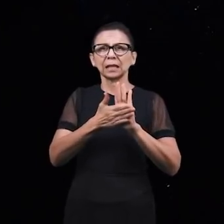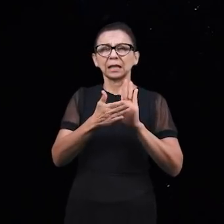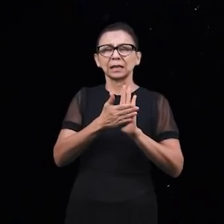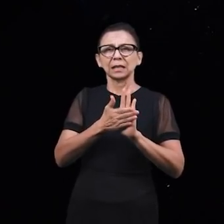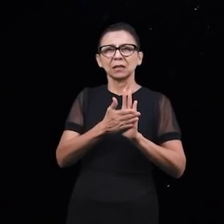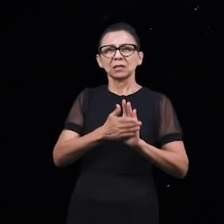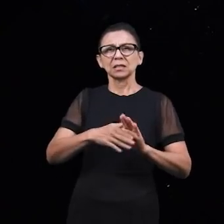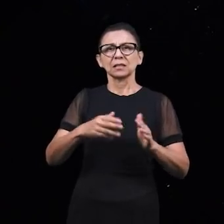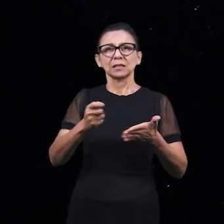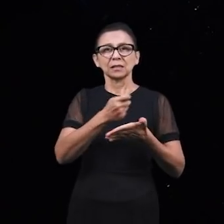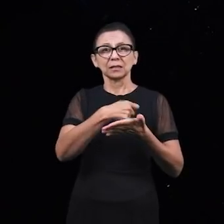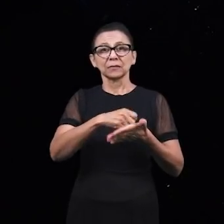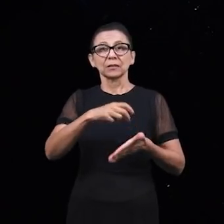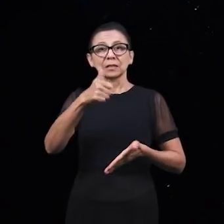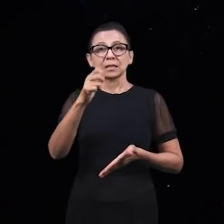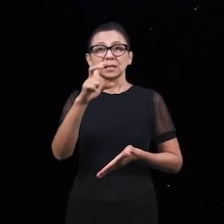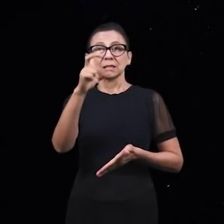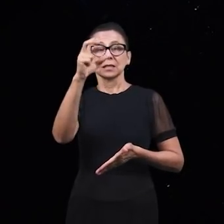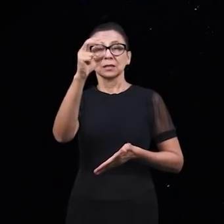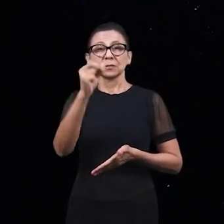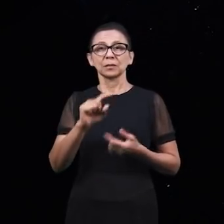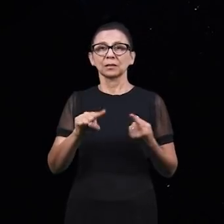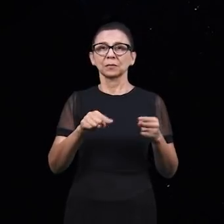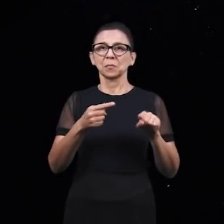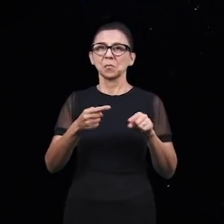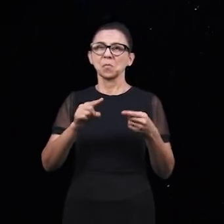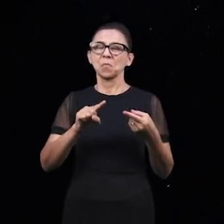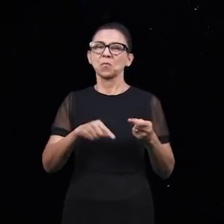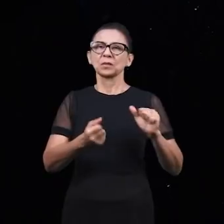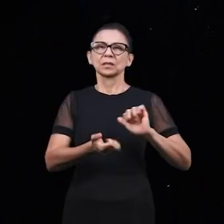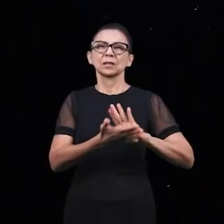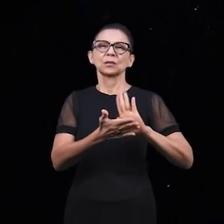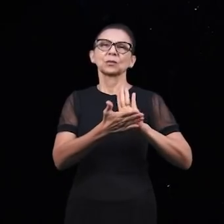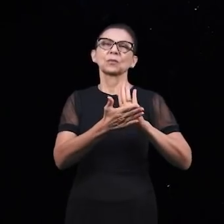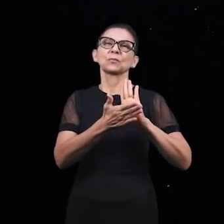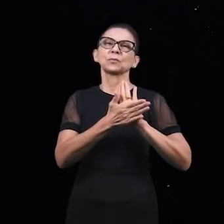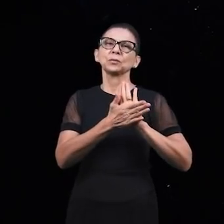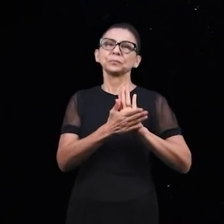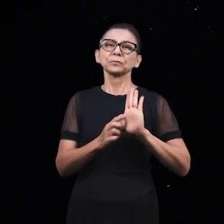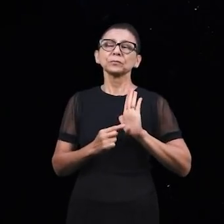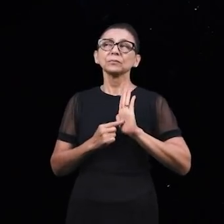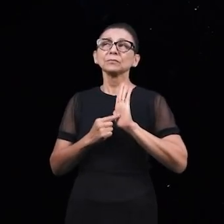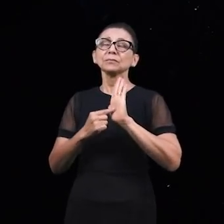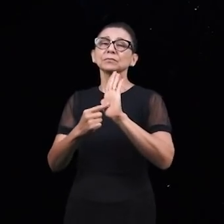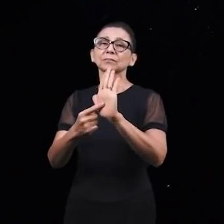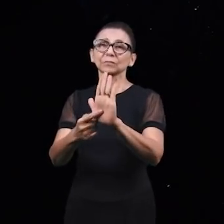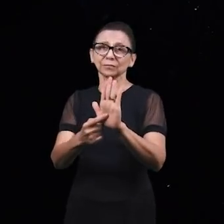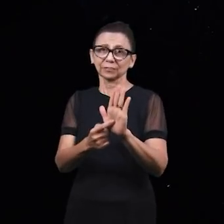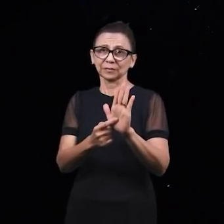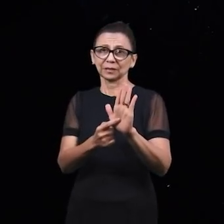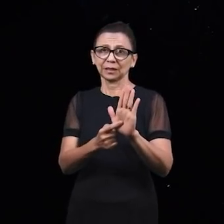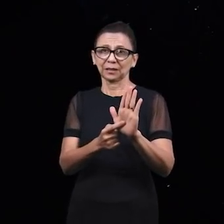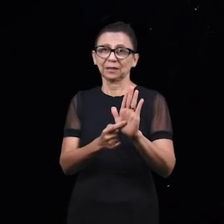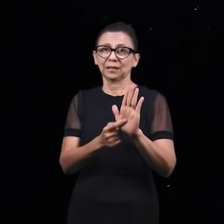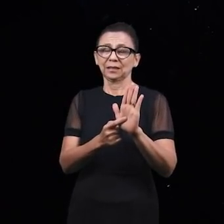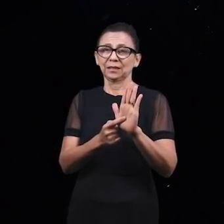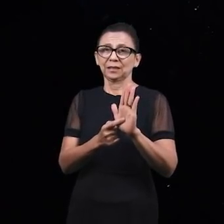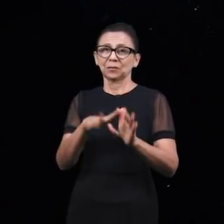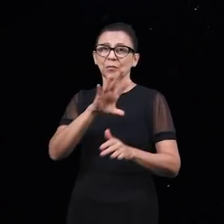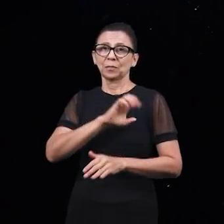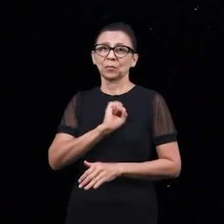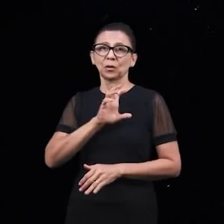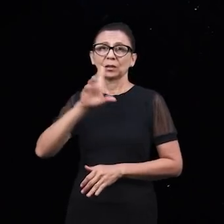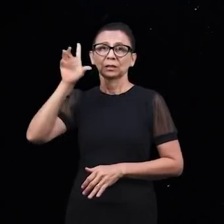vida. Foram 150. Tal qual estou revela o profundo amor de Deus por nós,